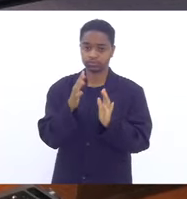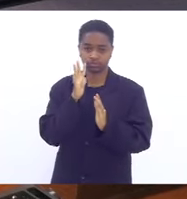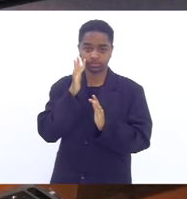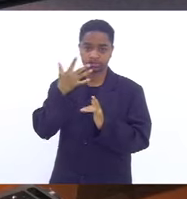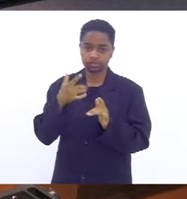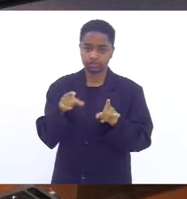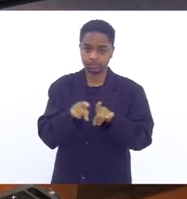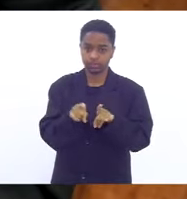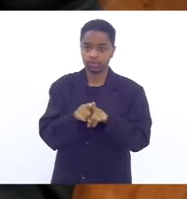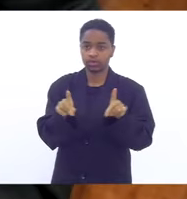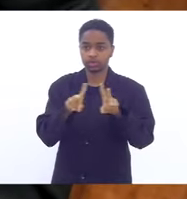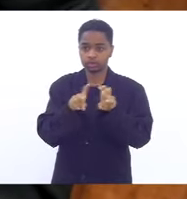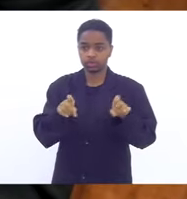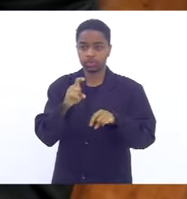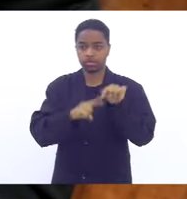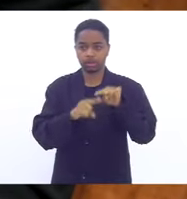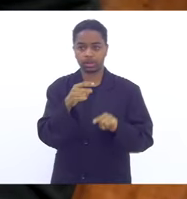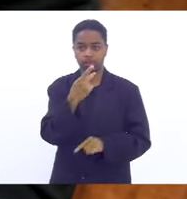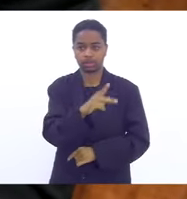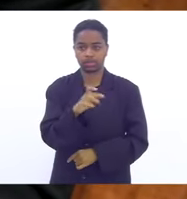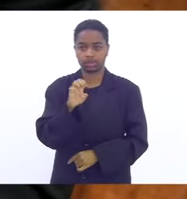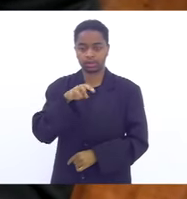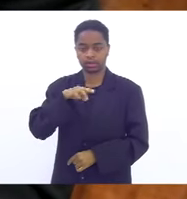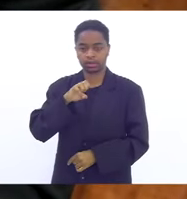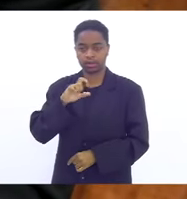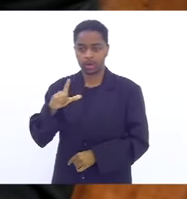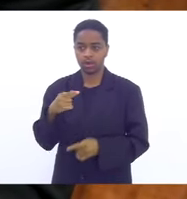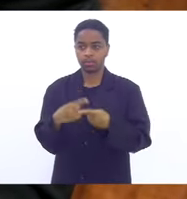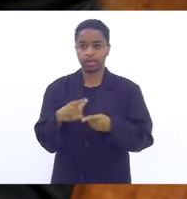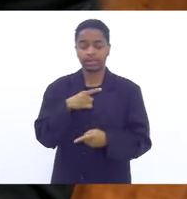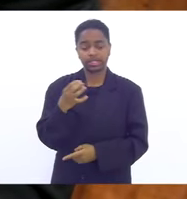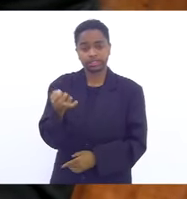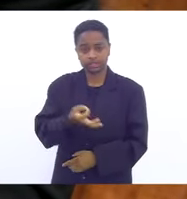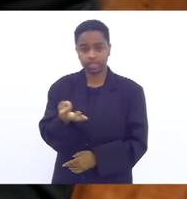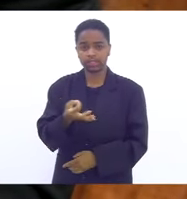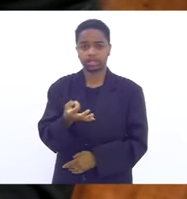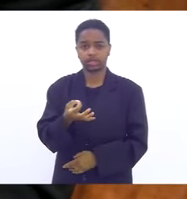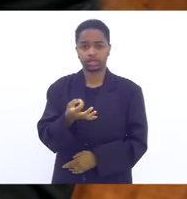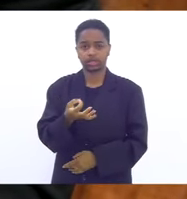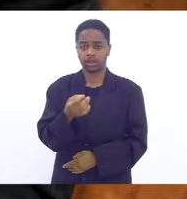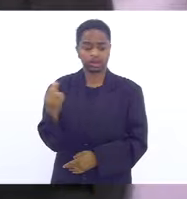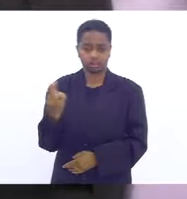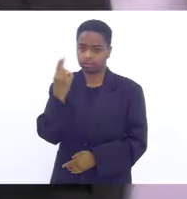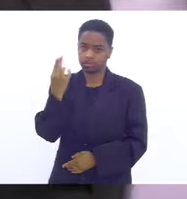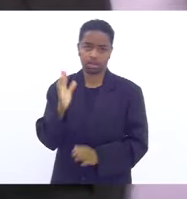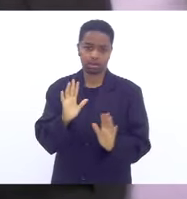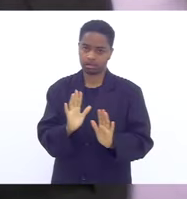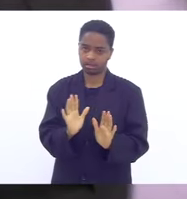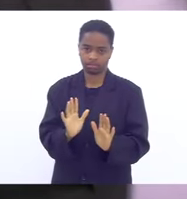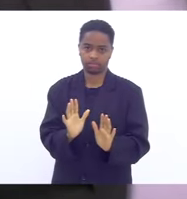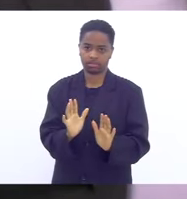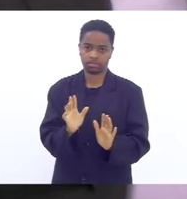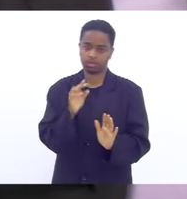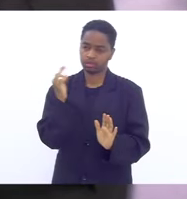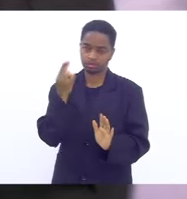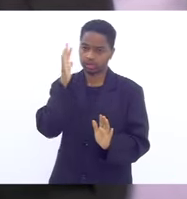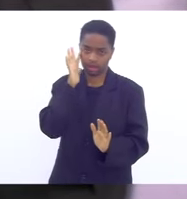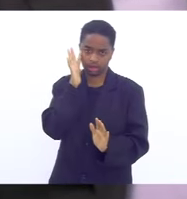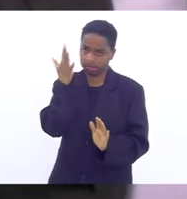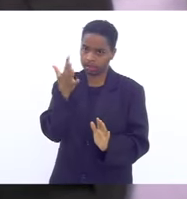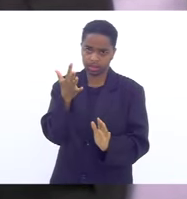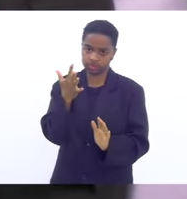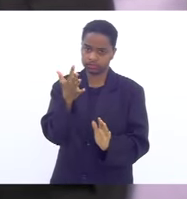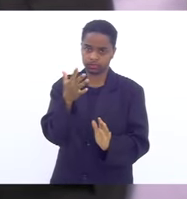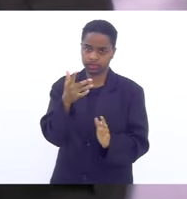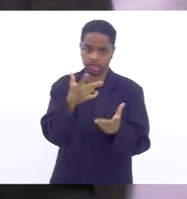no estoque de material da Enel, que eu tenho certeza absoluta que não é suficiente para suprir